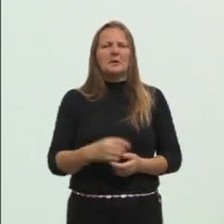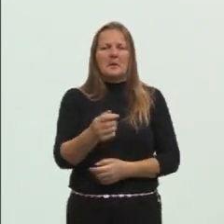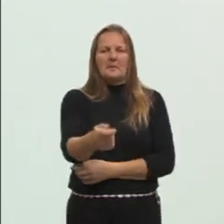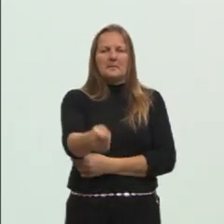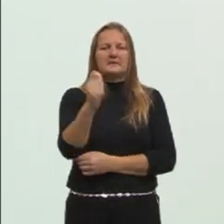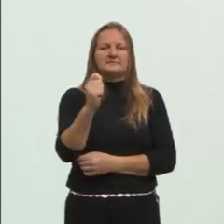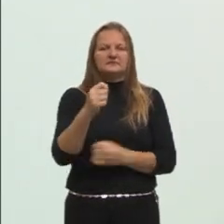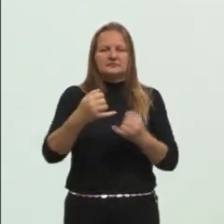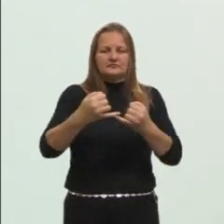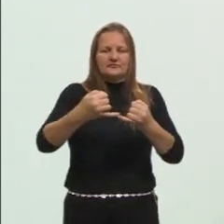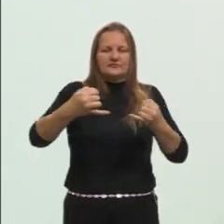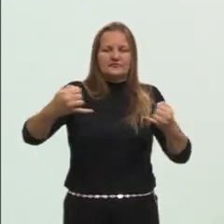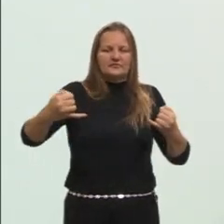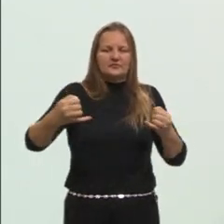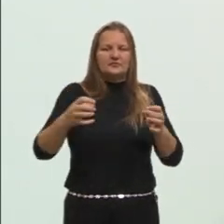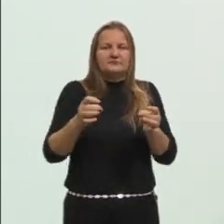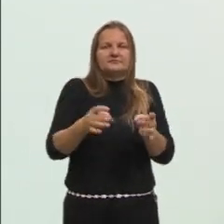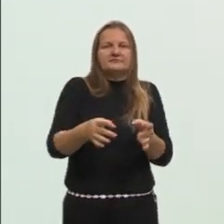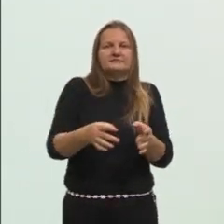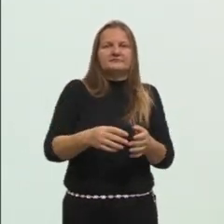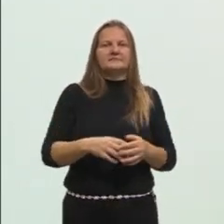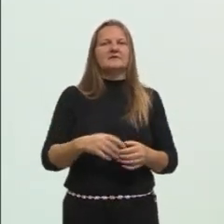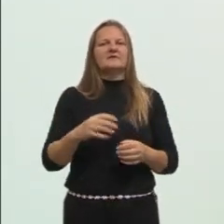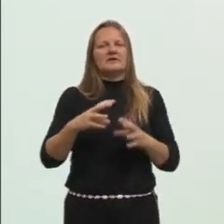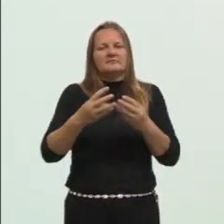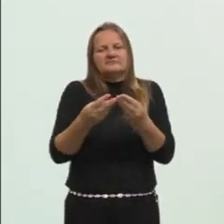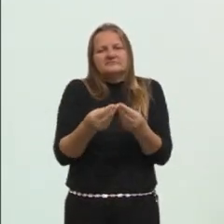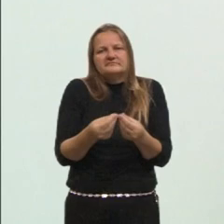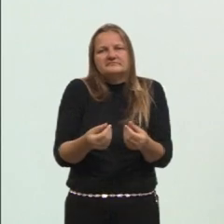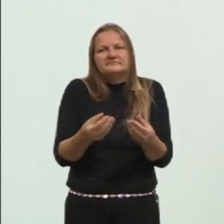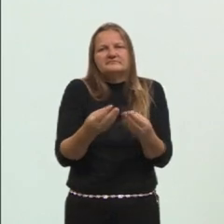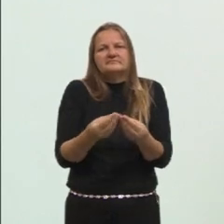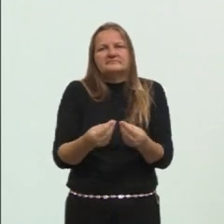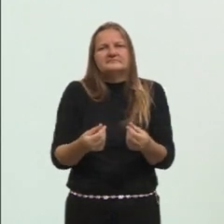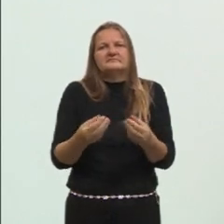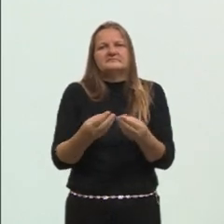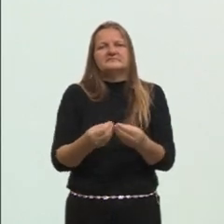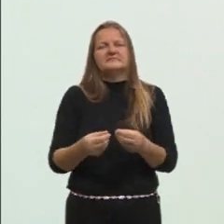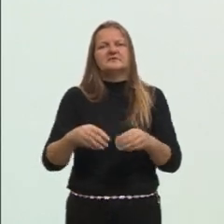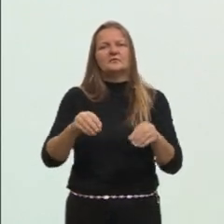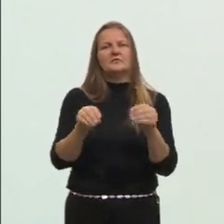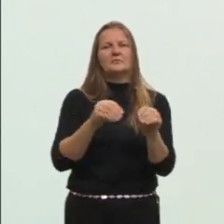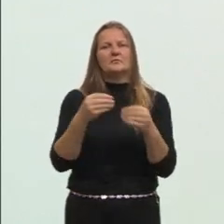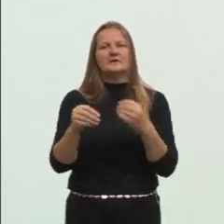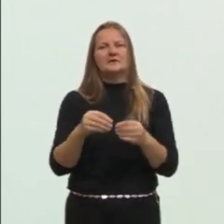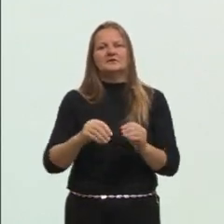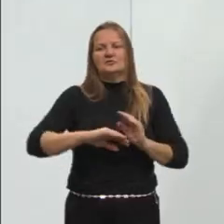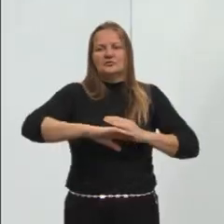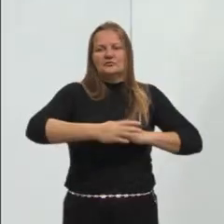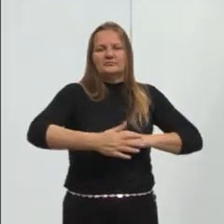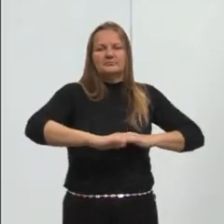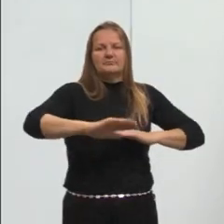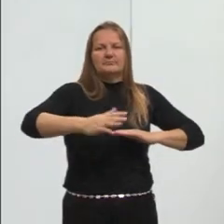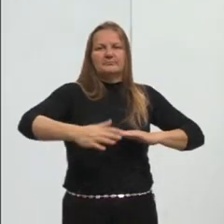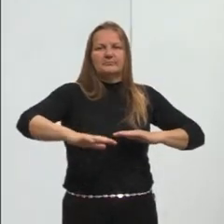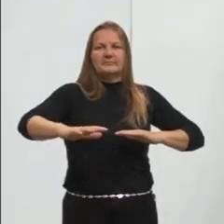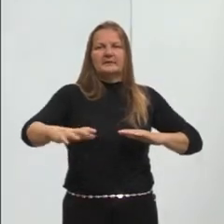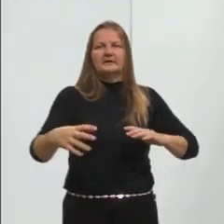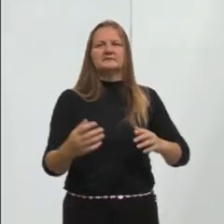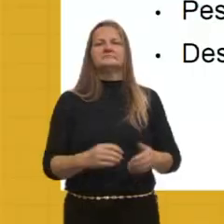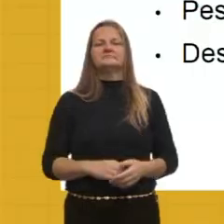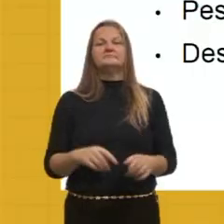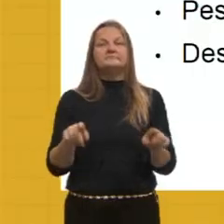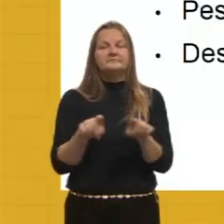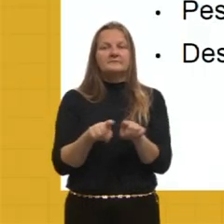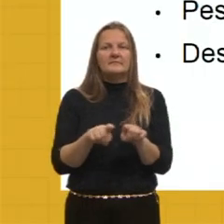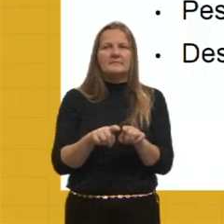ali abandonou no meio ambiente aquilo ali vai se degradando e vai virar o microplástico e já tá ali pertinho do mar né E